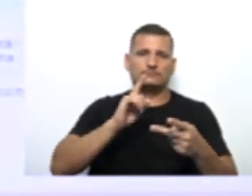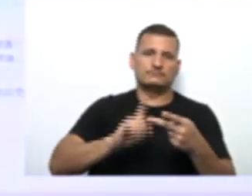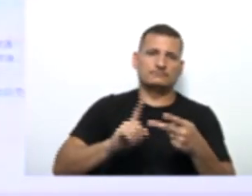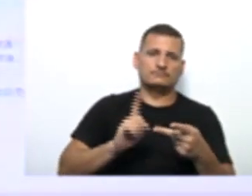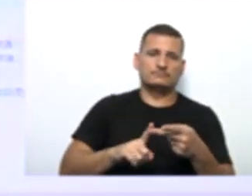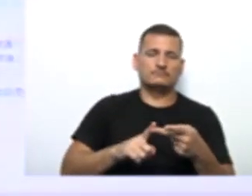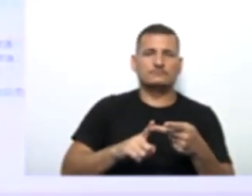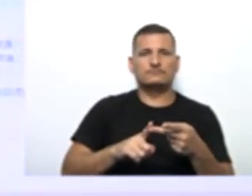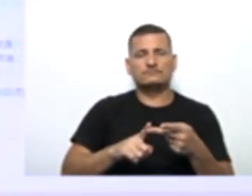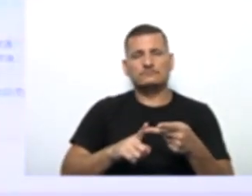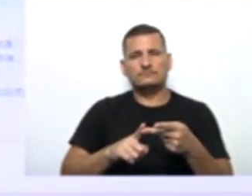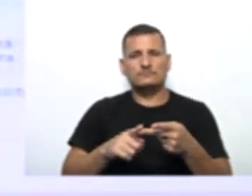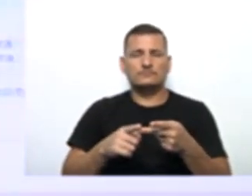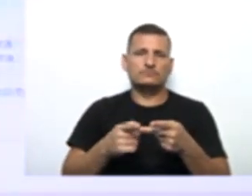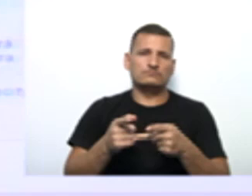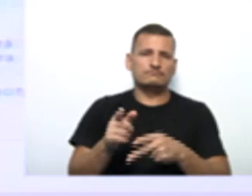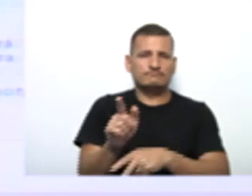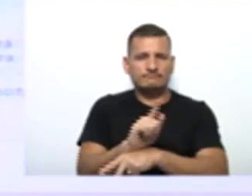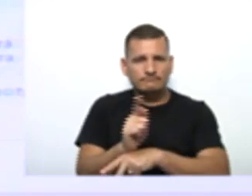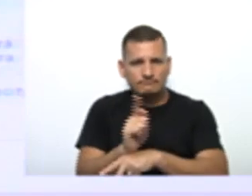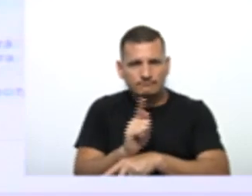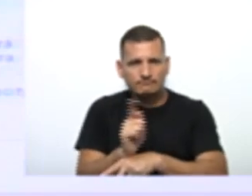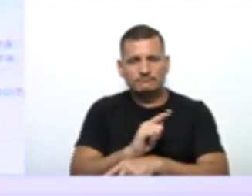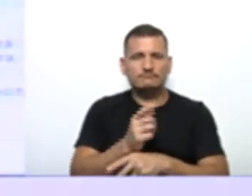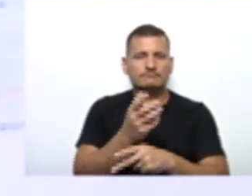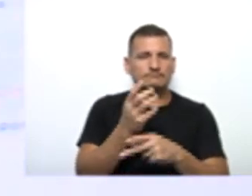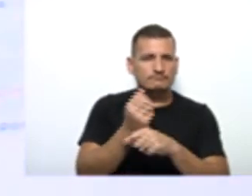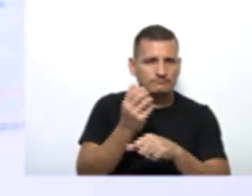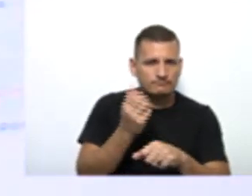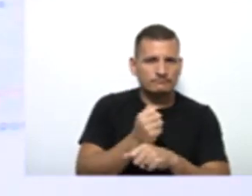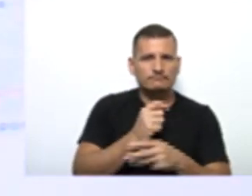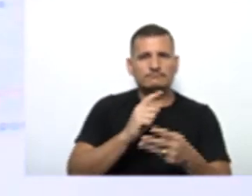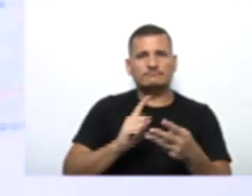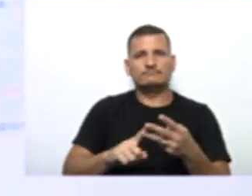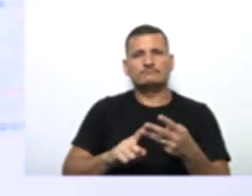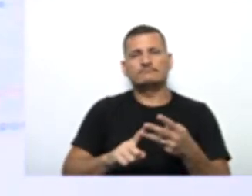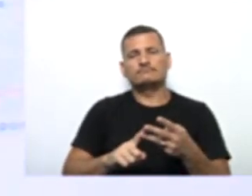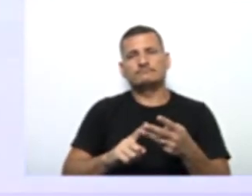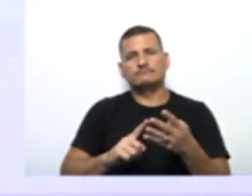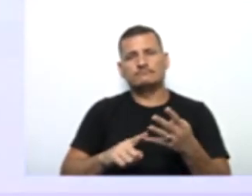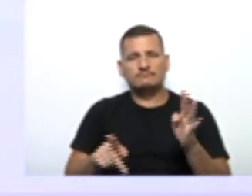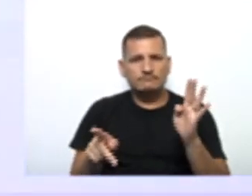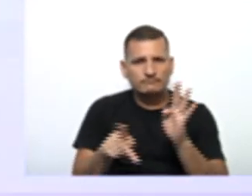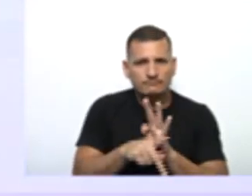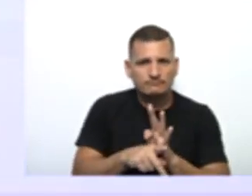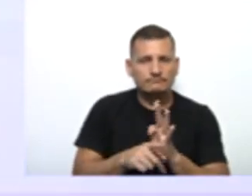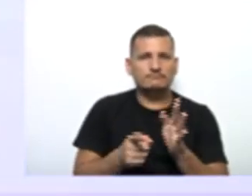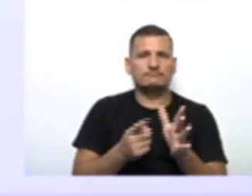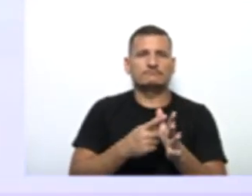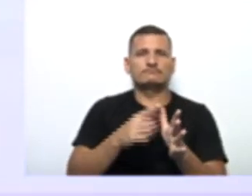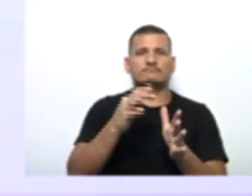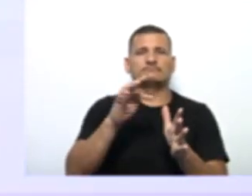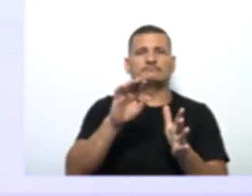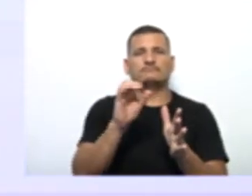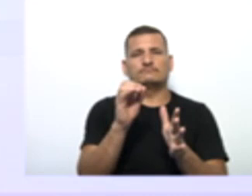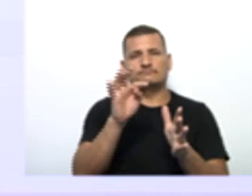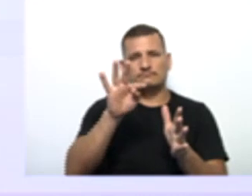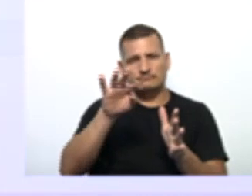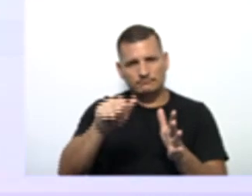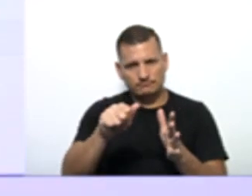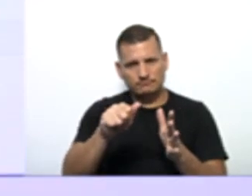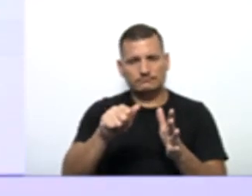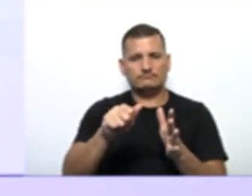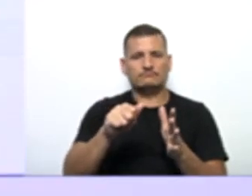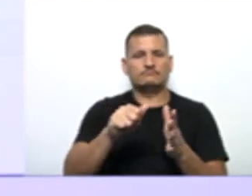gerenciamento administrativo, a parte contábil, administrativa, patrimônio, controle de frota, né? Essa